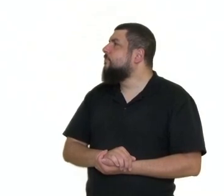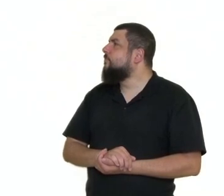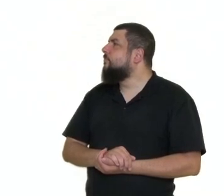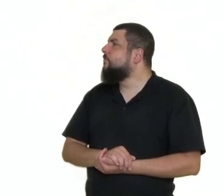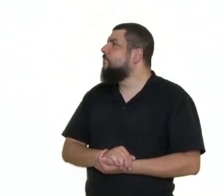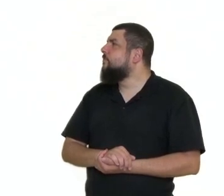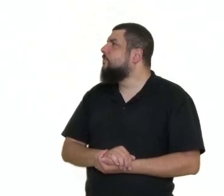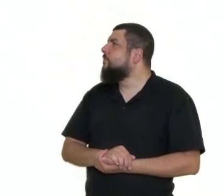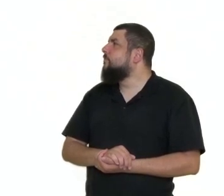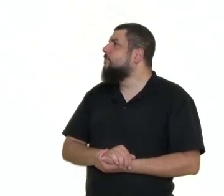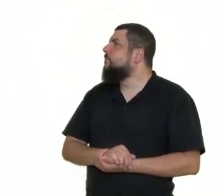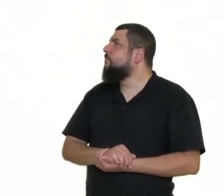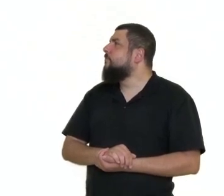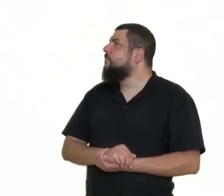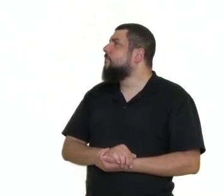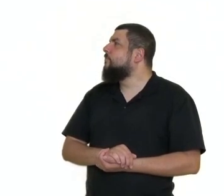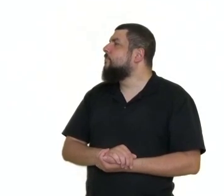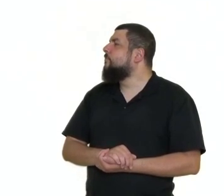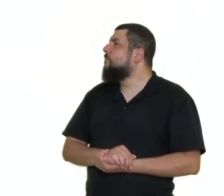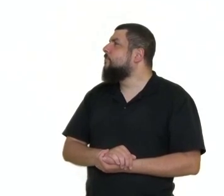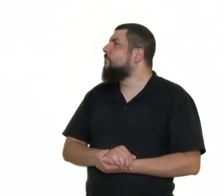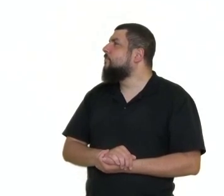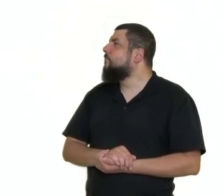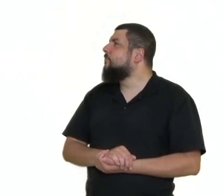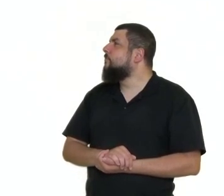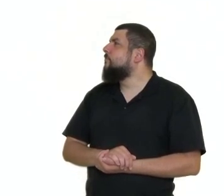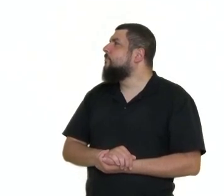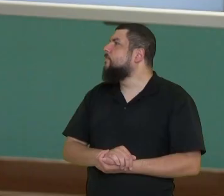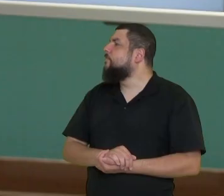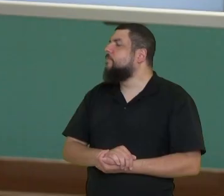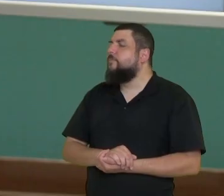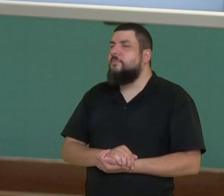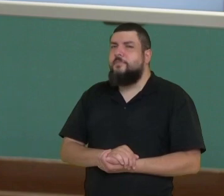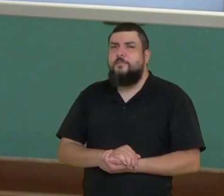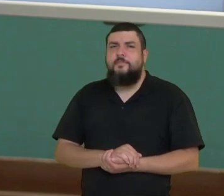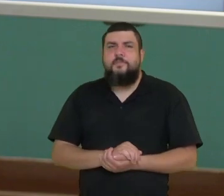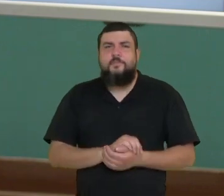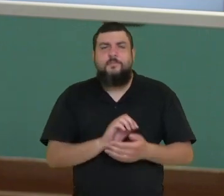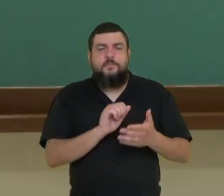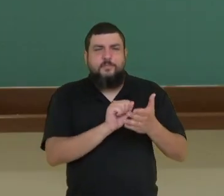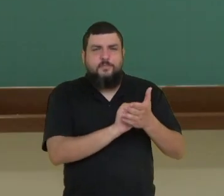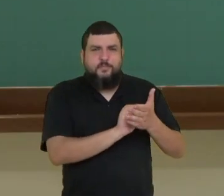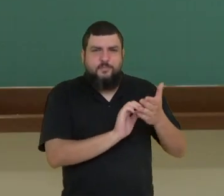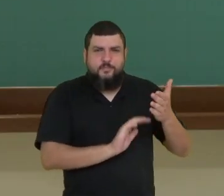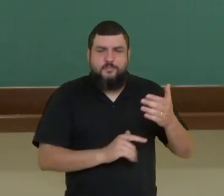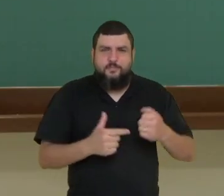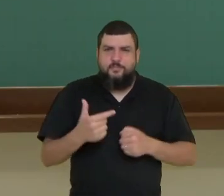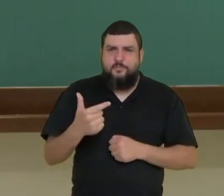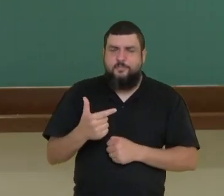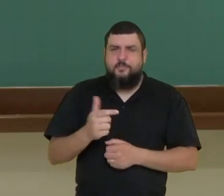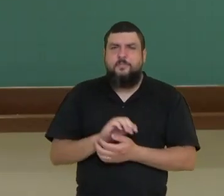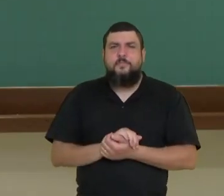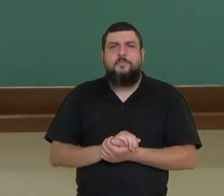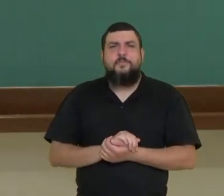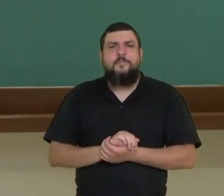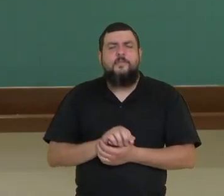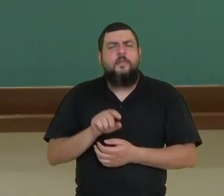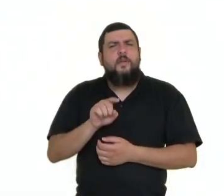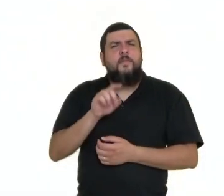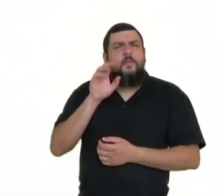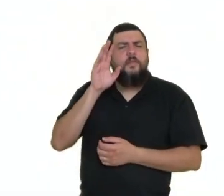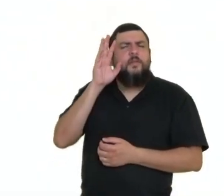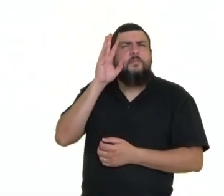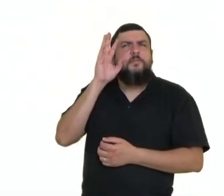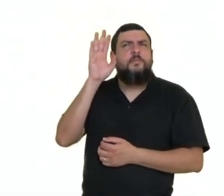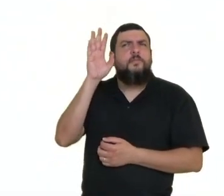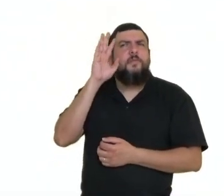o quê? Um chato, isso. Atividade 2. Você imagina que tipo de